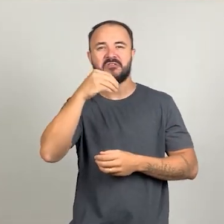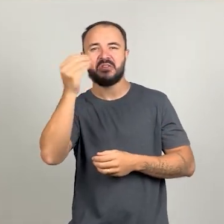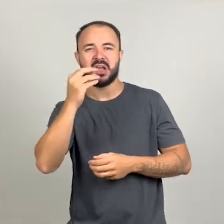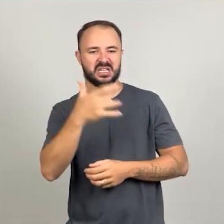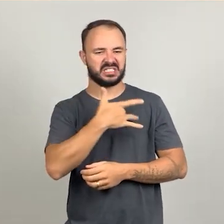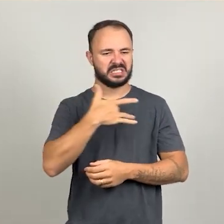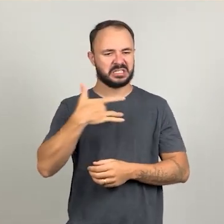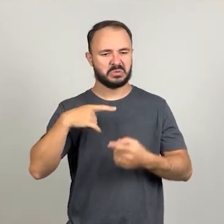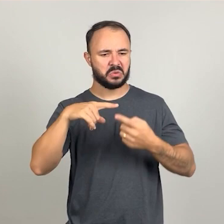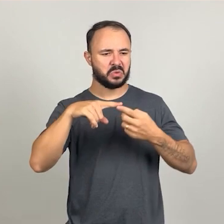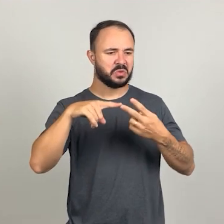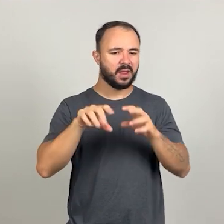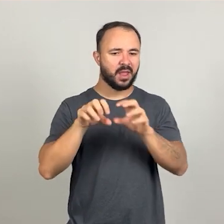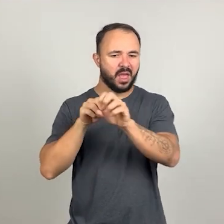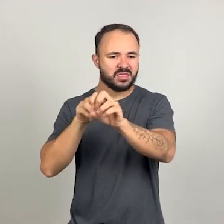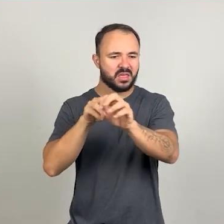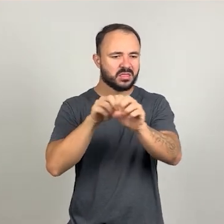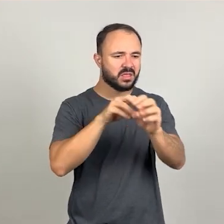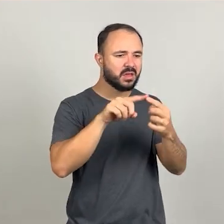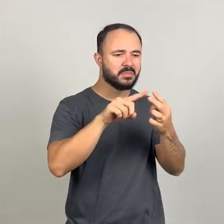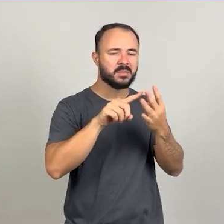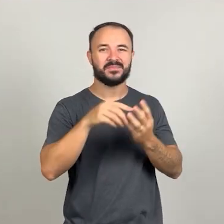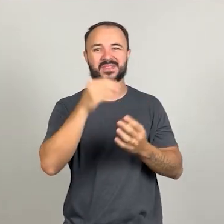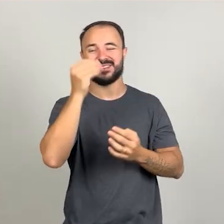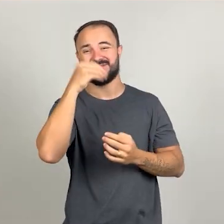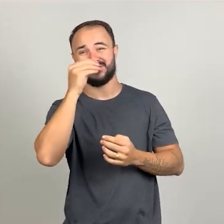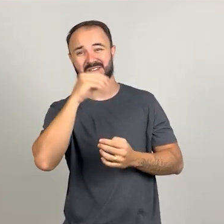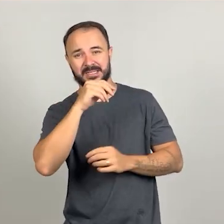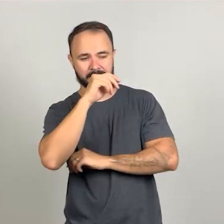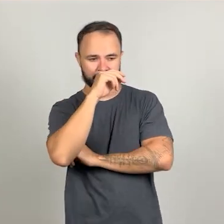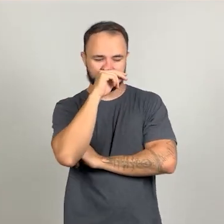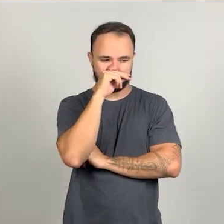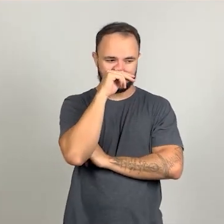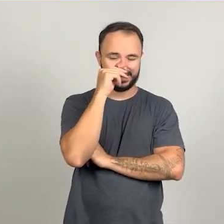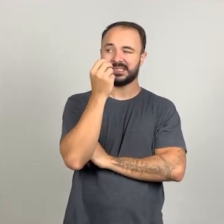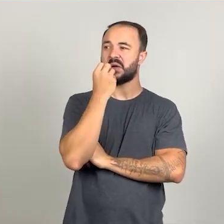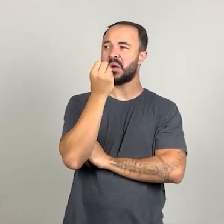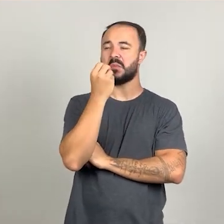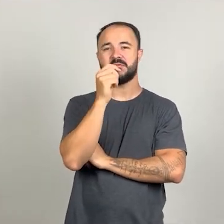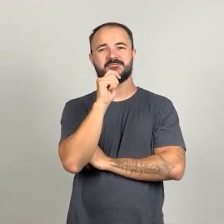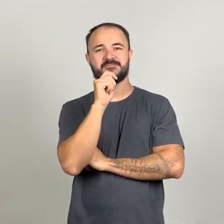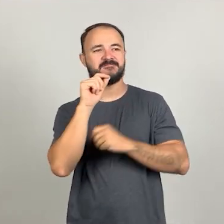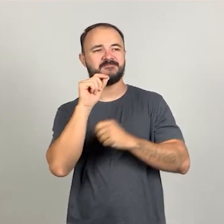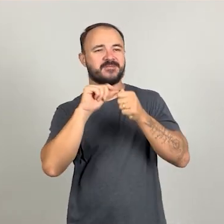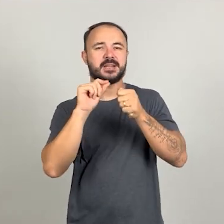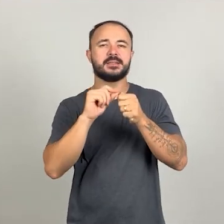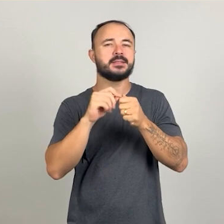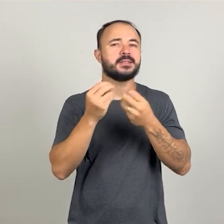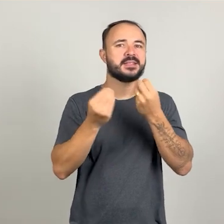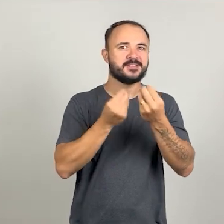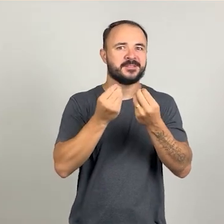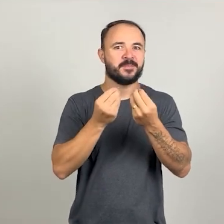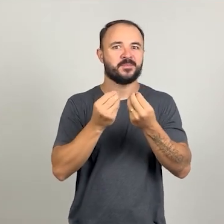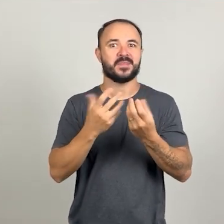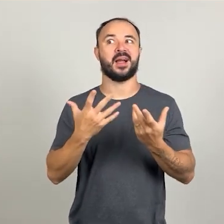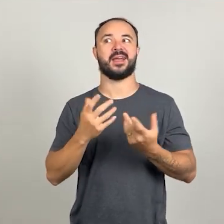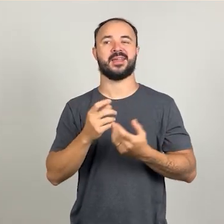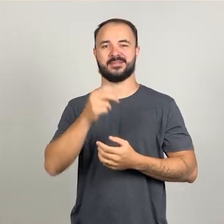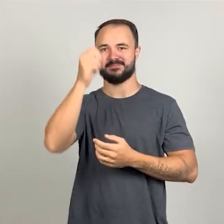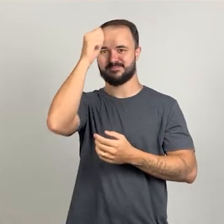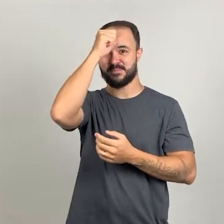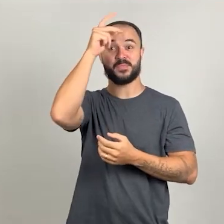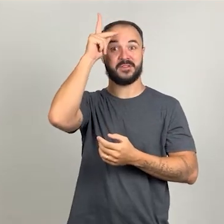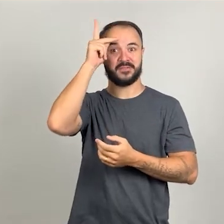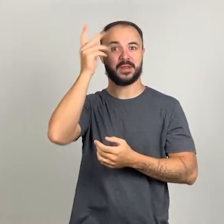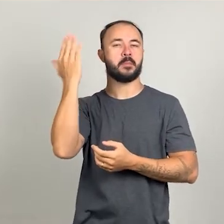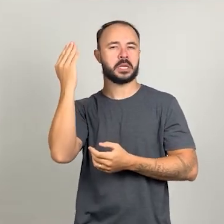tinha educação. Enfim, a cidade não estava evoluindo. E aí o prefeito da época, que